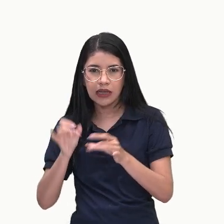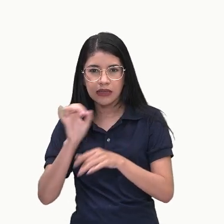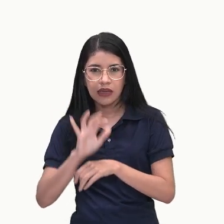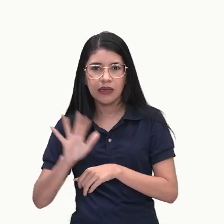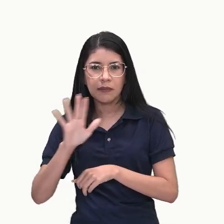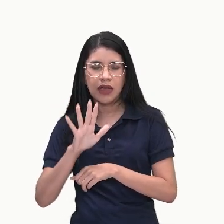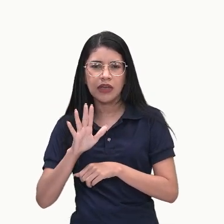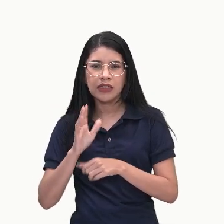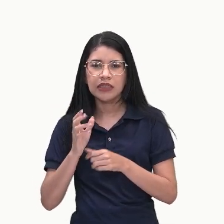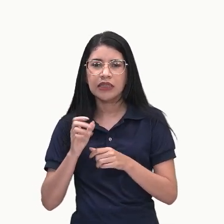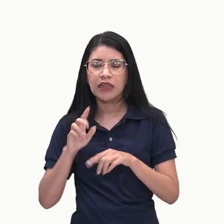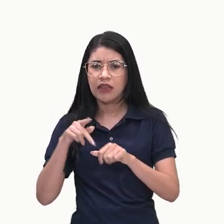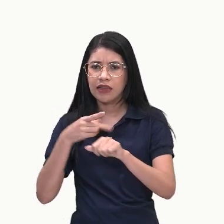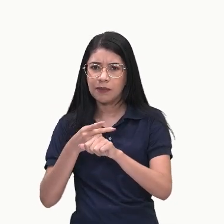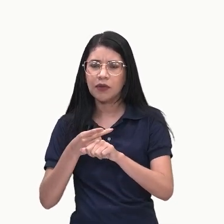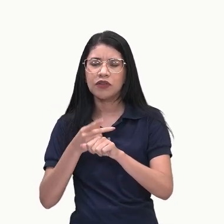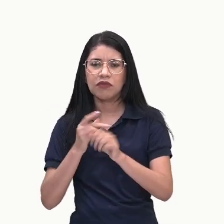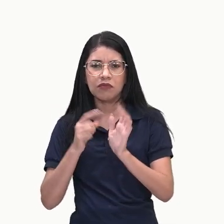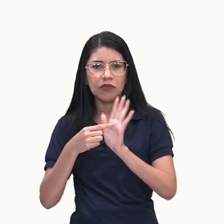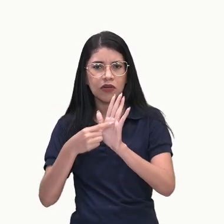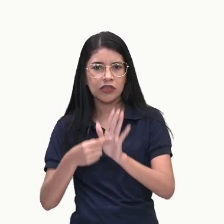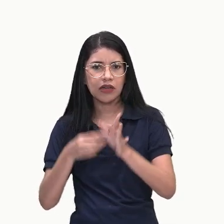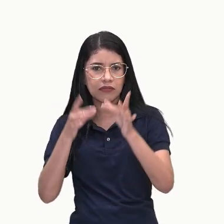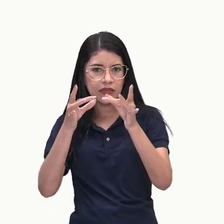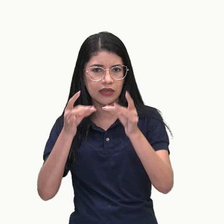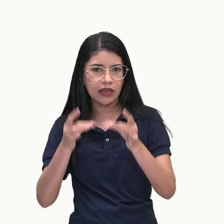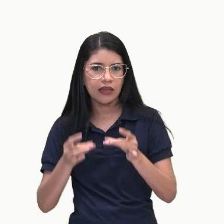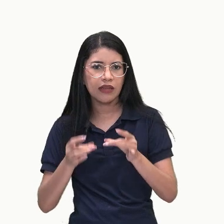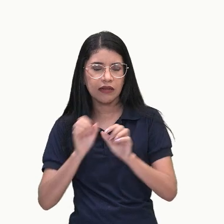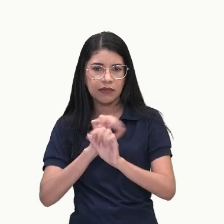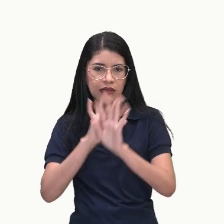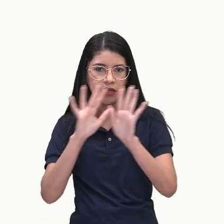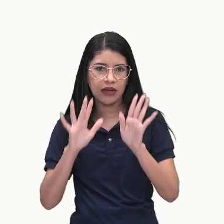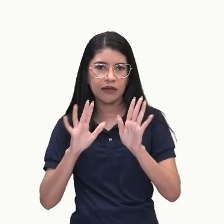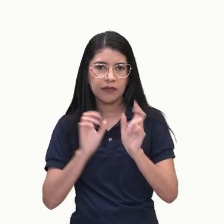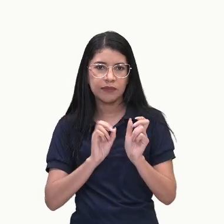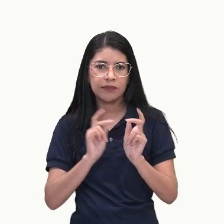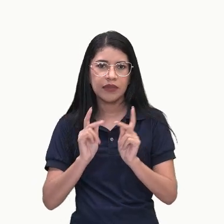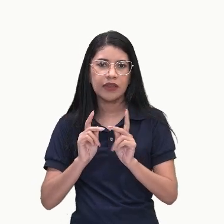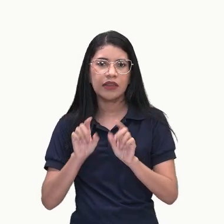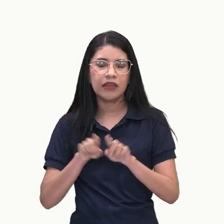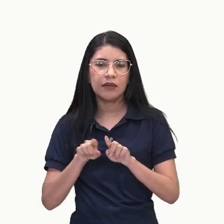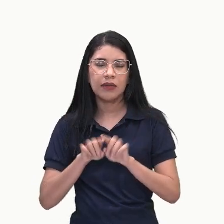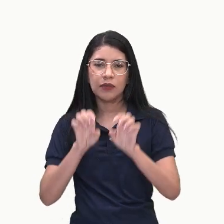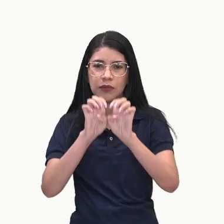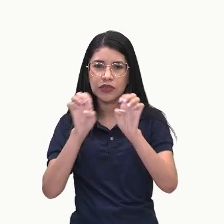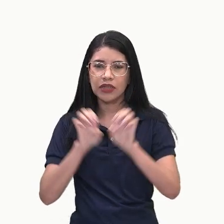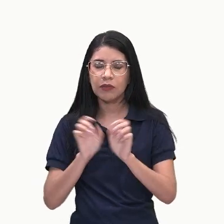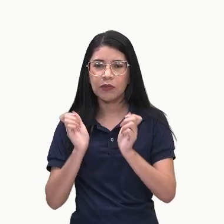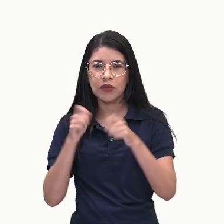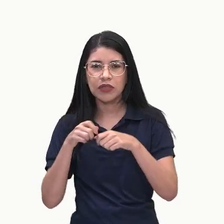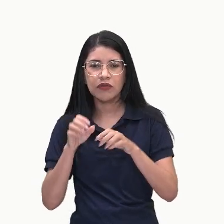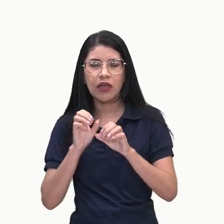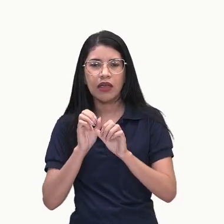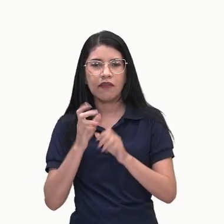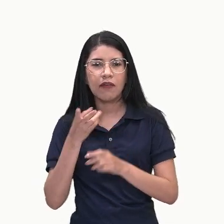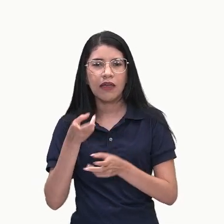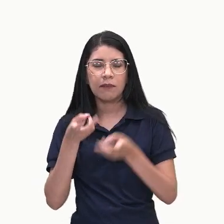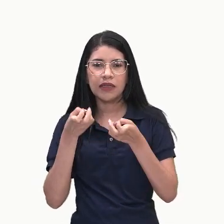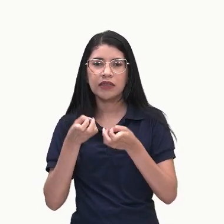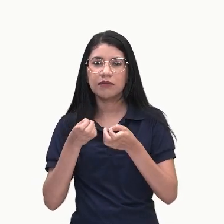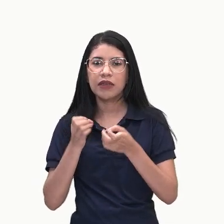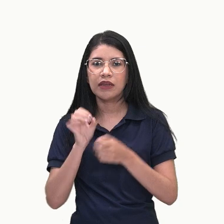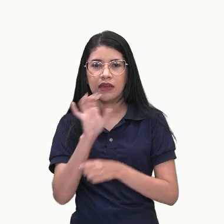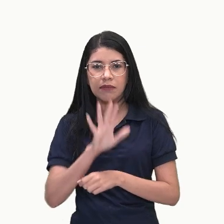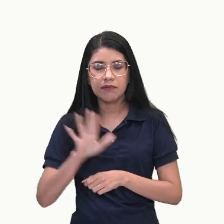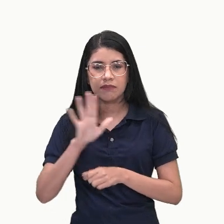se você não estiver conseguindo visualizar, daqui a pouco a gente mostra um outro esquema, onde a gente vai conseguir ter ali uma outra